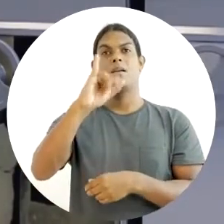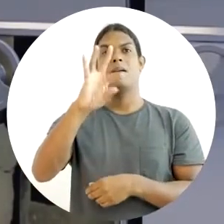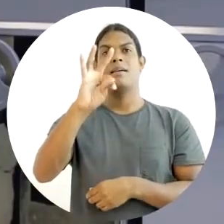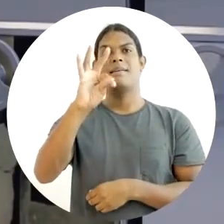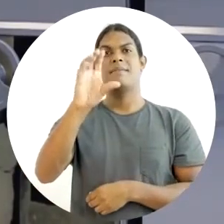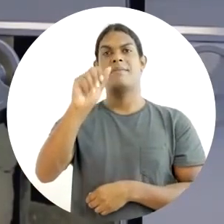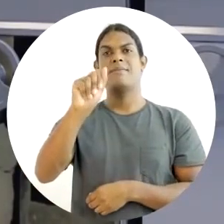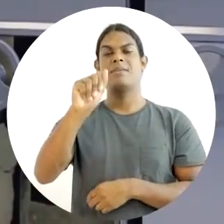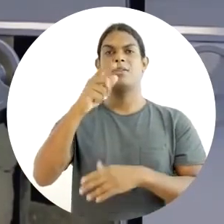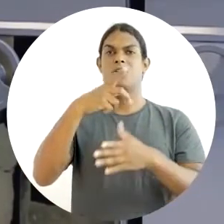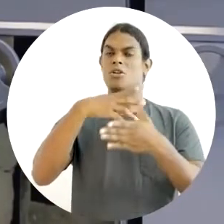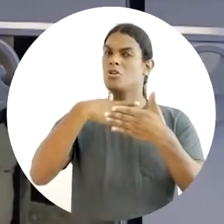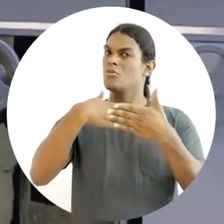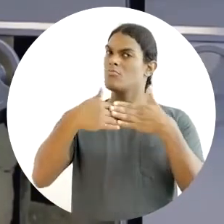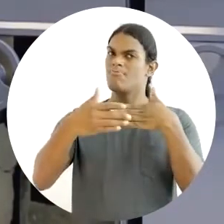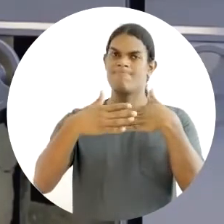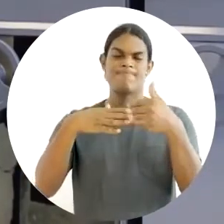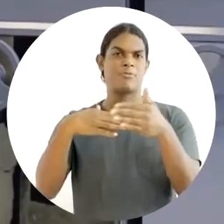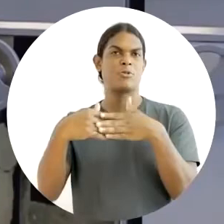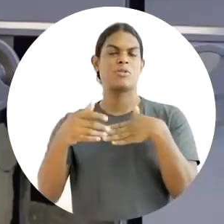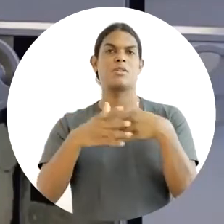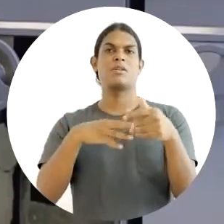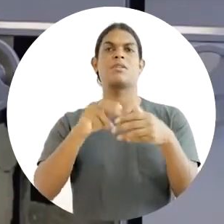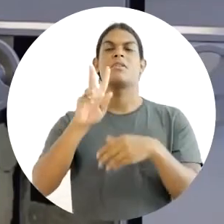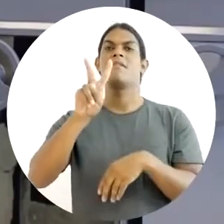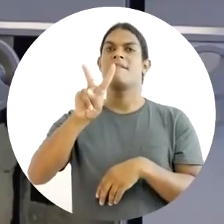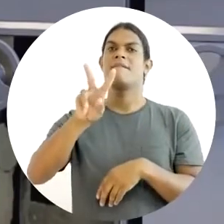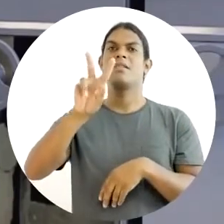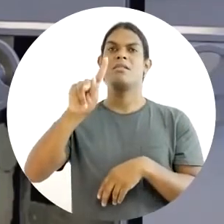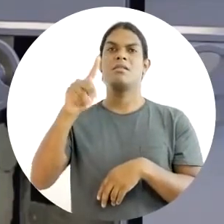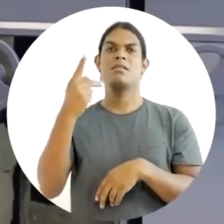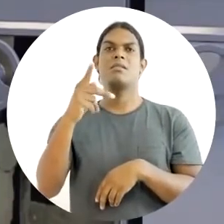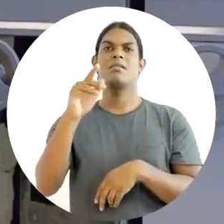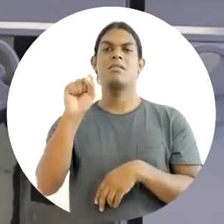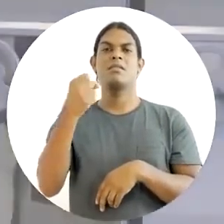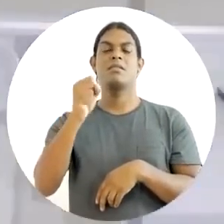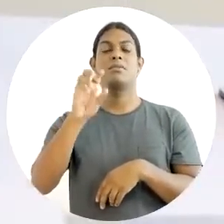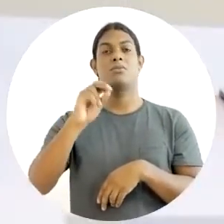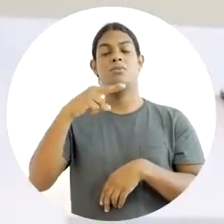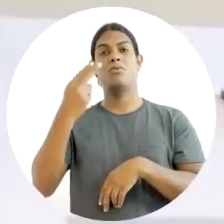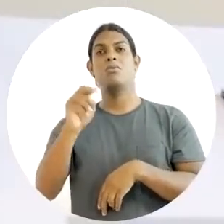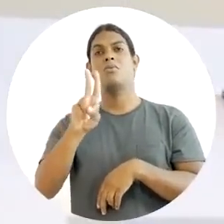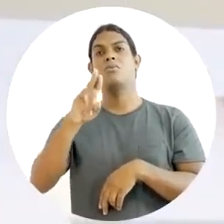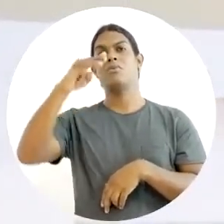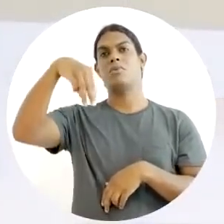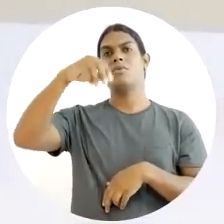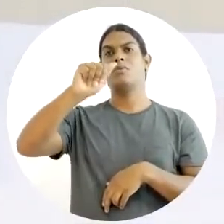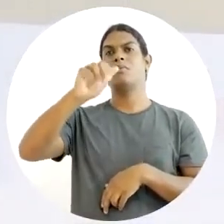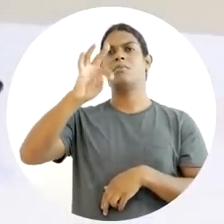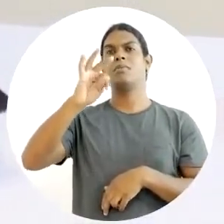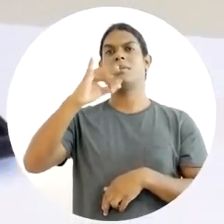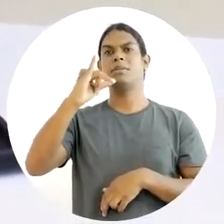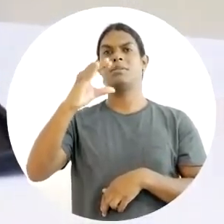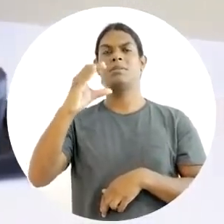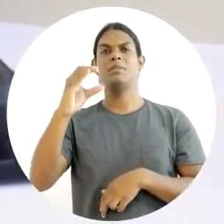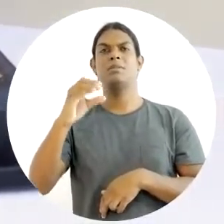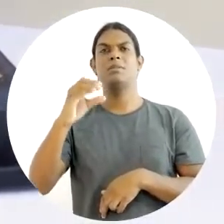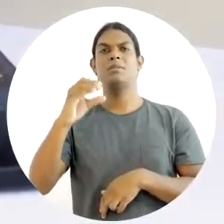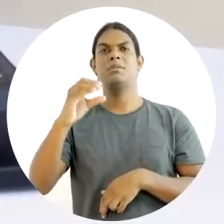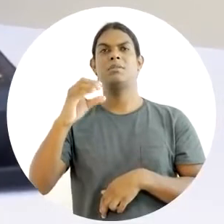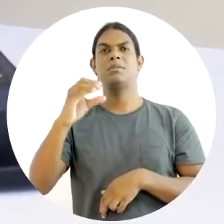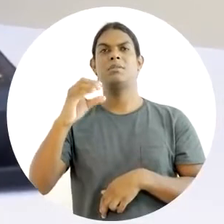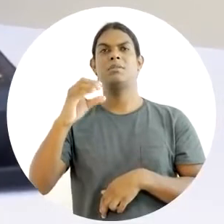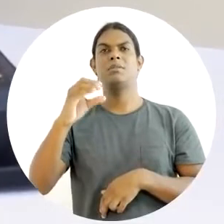toda e qualquer fita, seja VHS ou Umatic, nós procuramos a fonte de